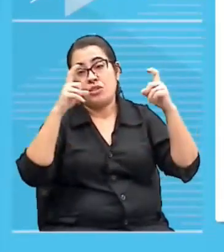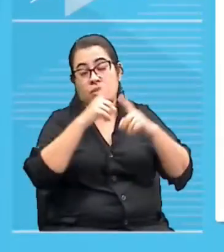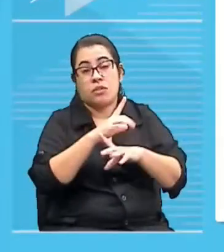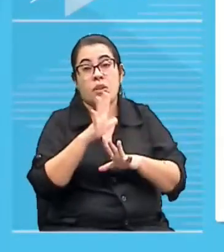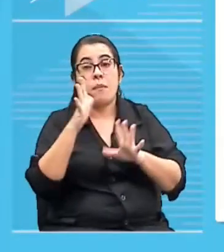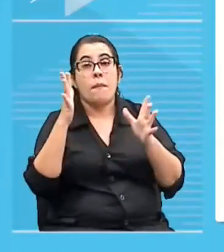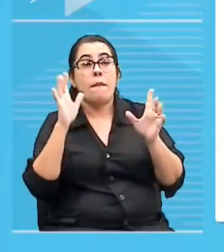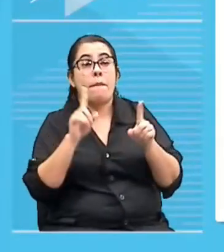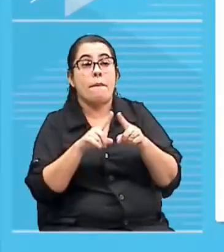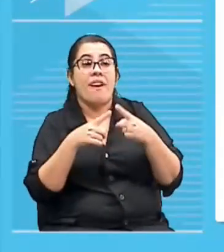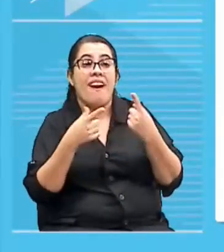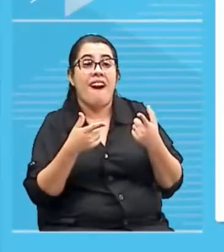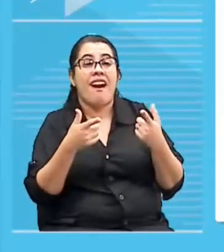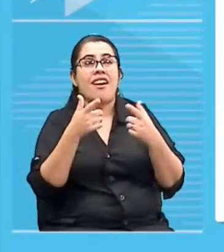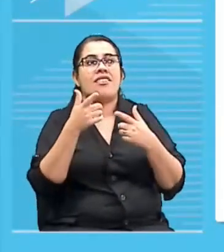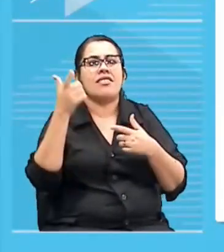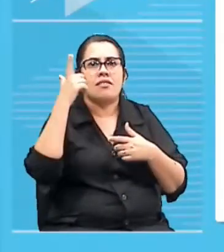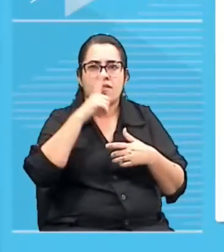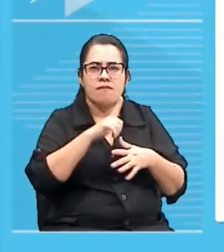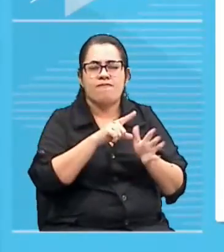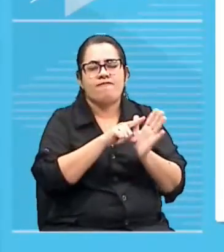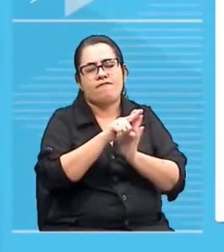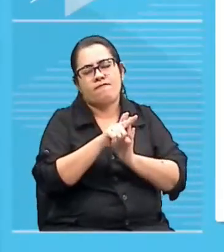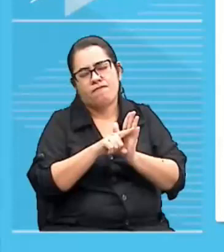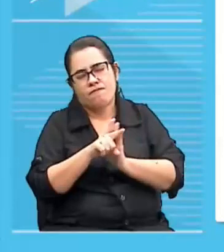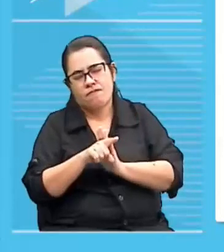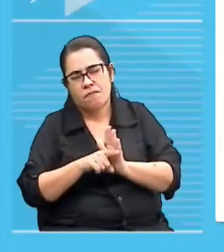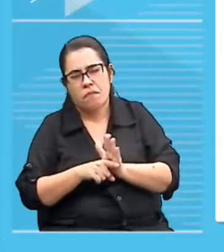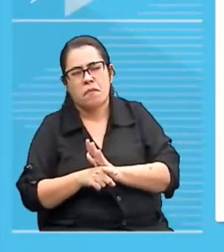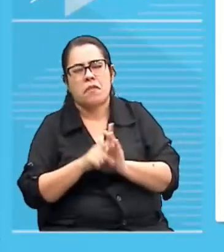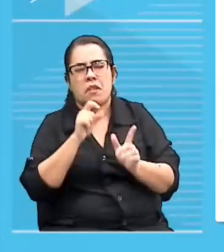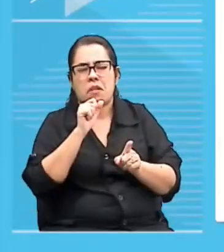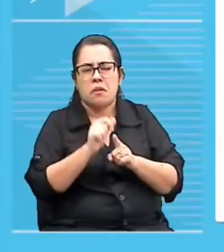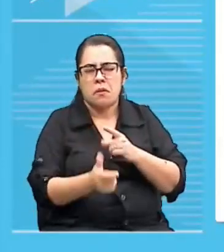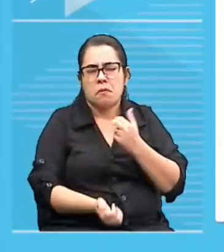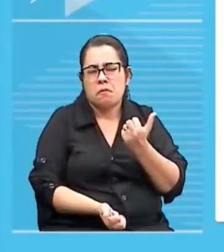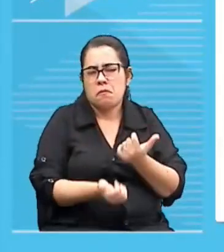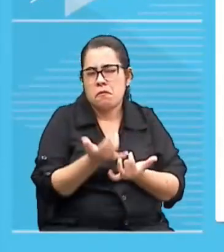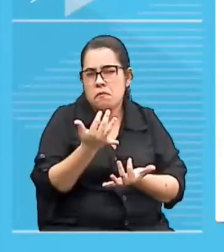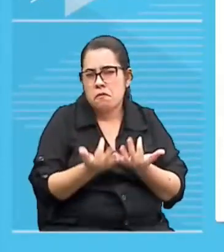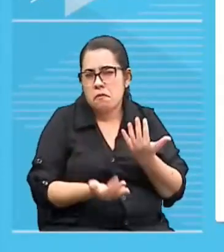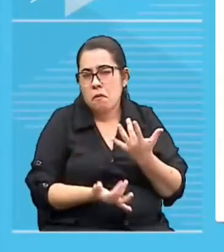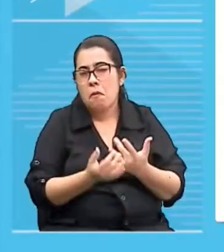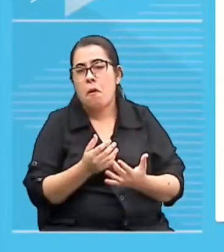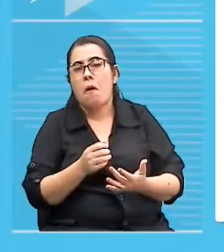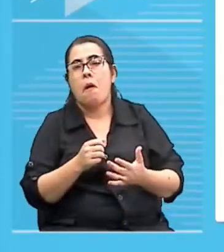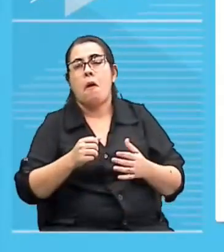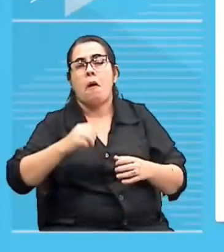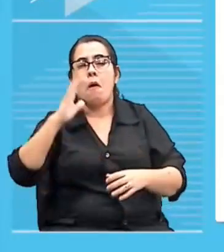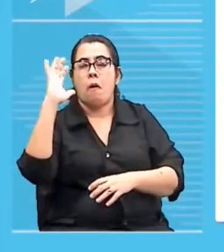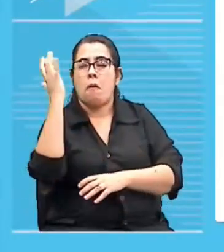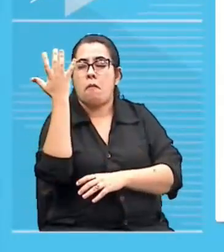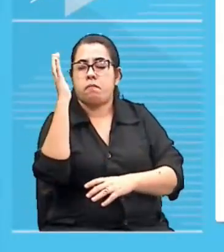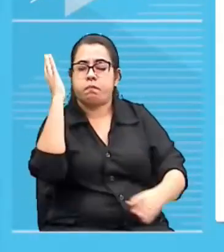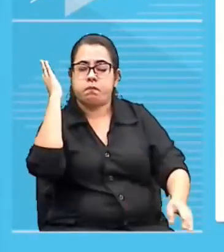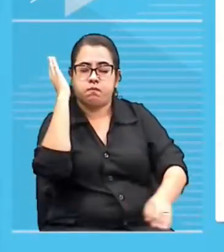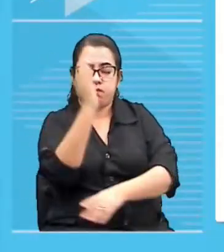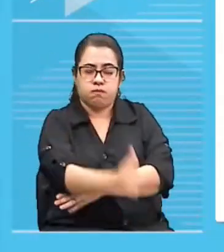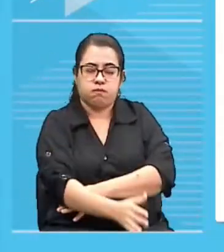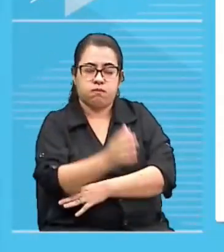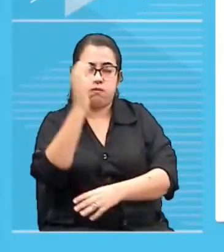consegue analisar aquela região, se está tendo pontos de queimada, se está tendo pontos de desmatamento,